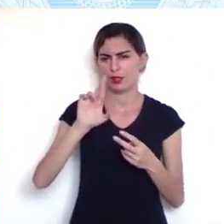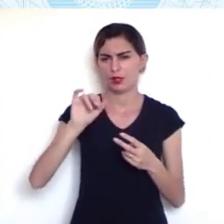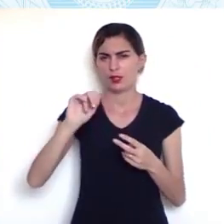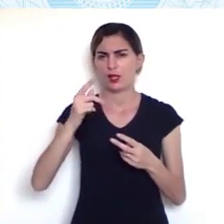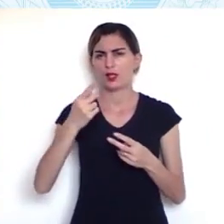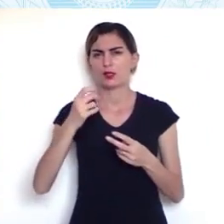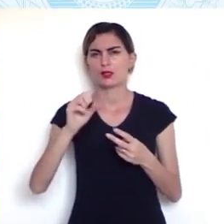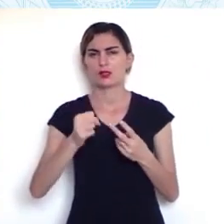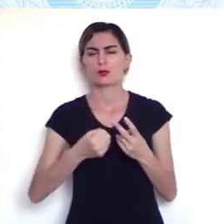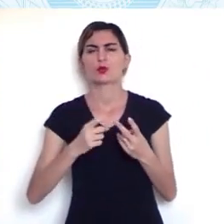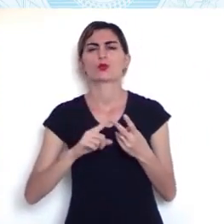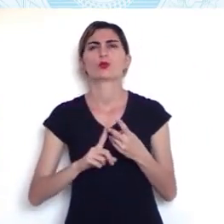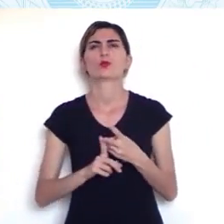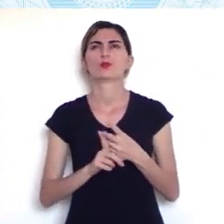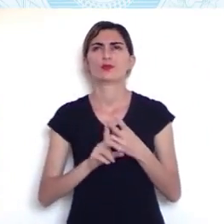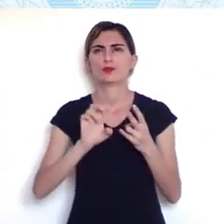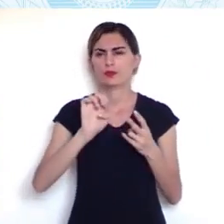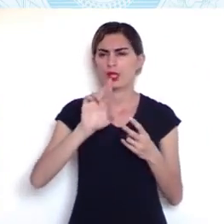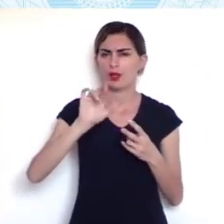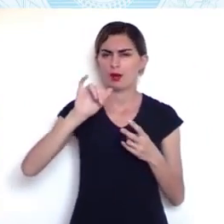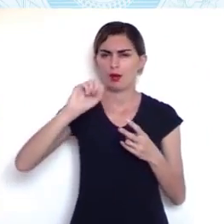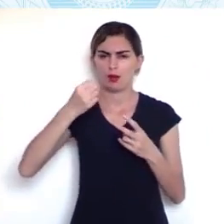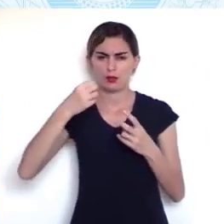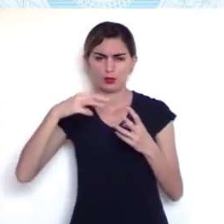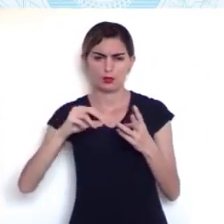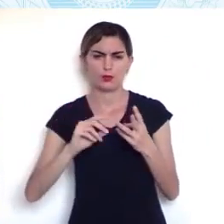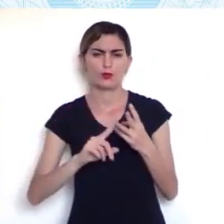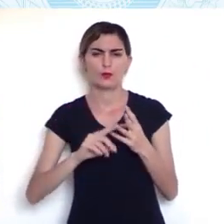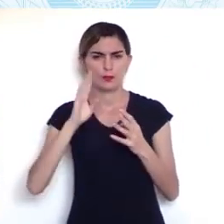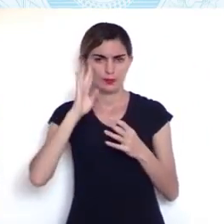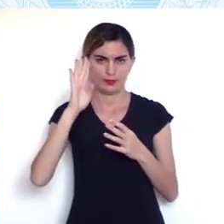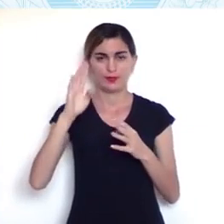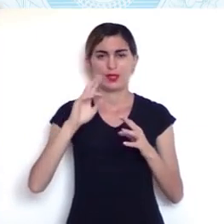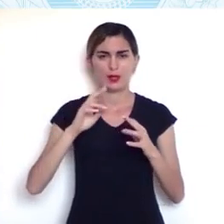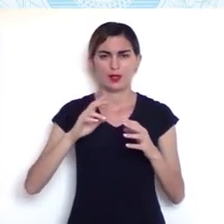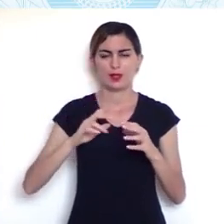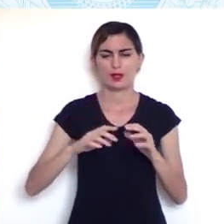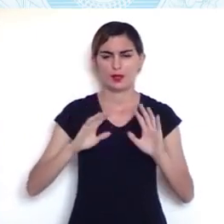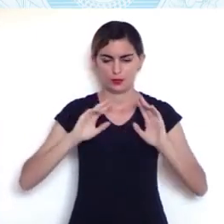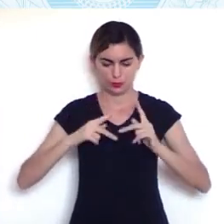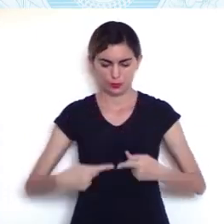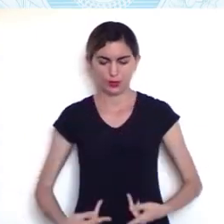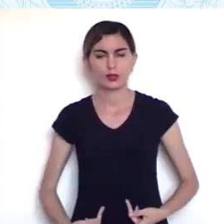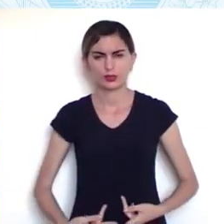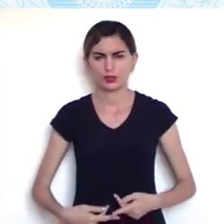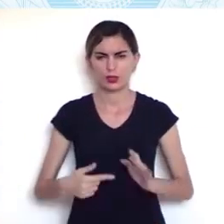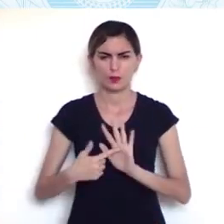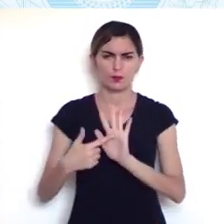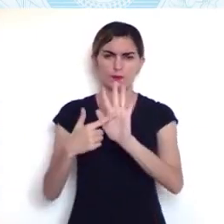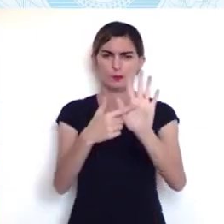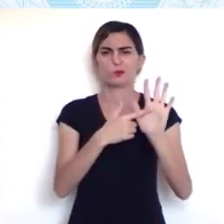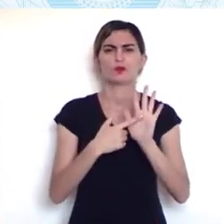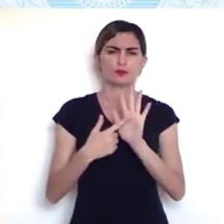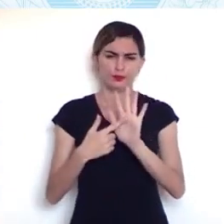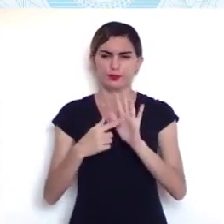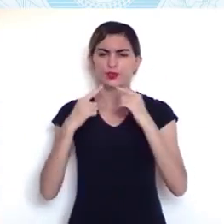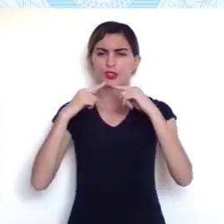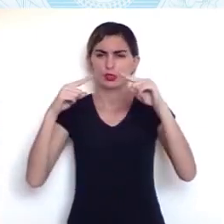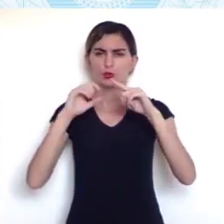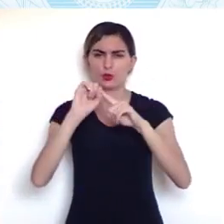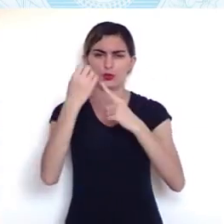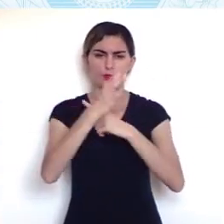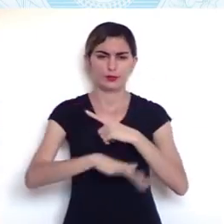Roterdã, o príncipe dos humanistas, né? Que satirizou e criticou a sociedade da